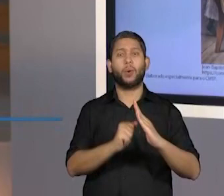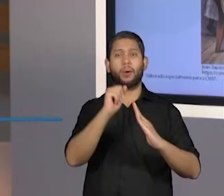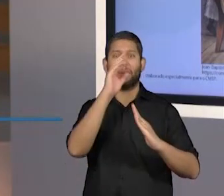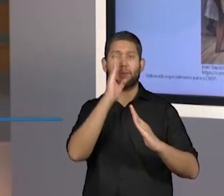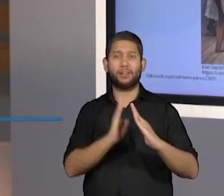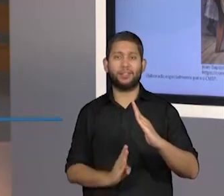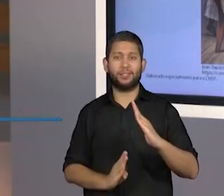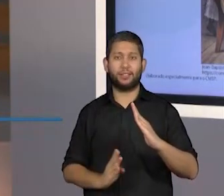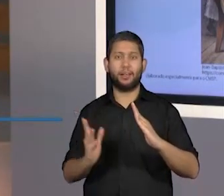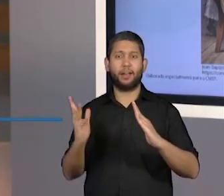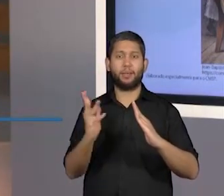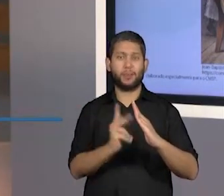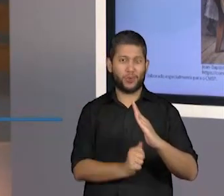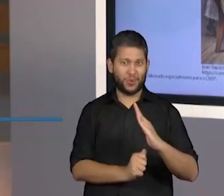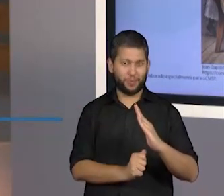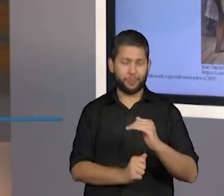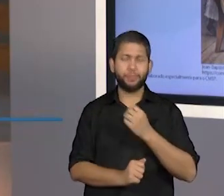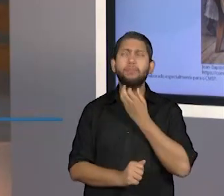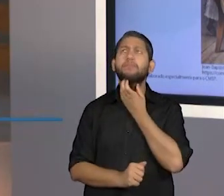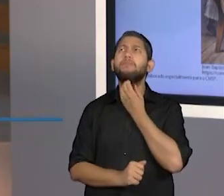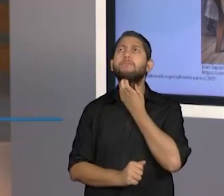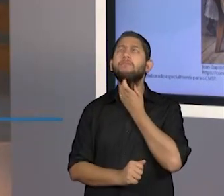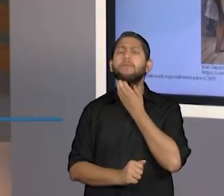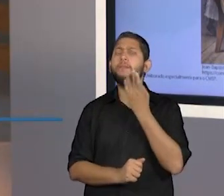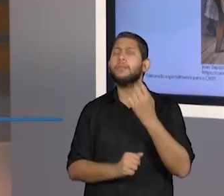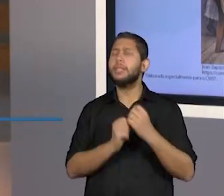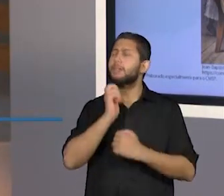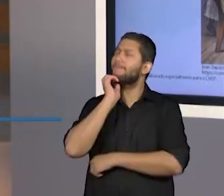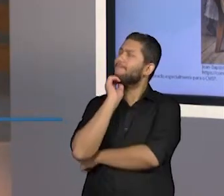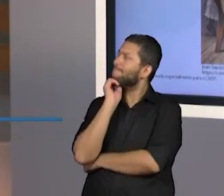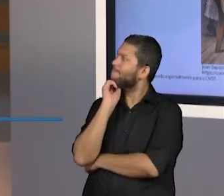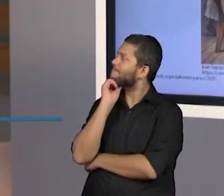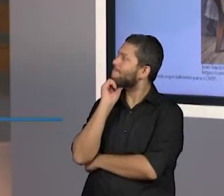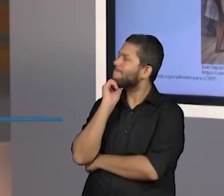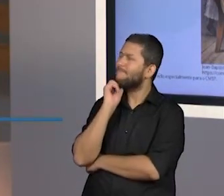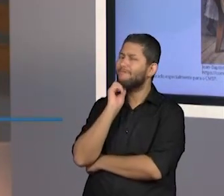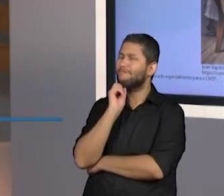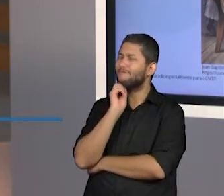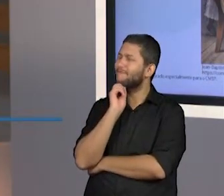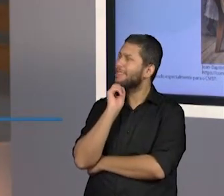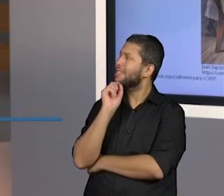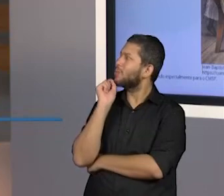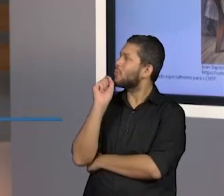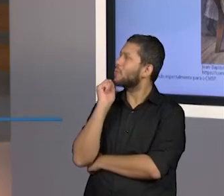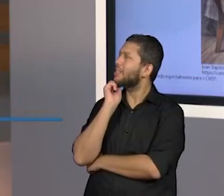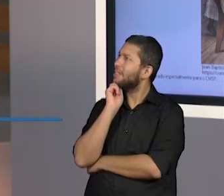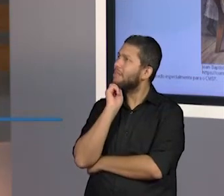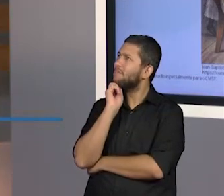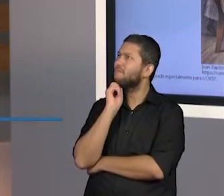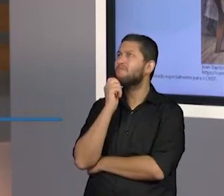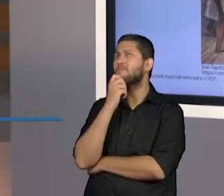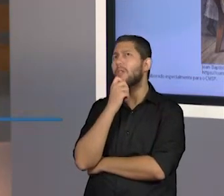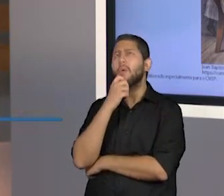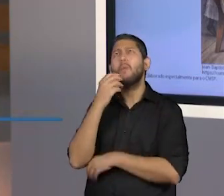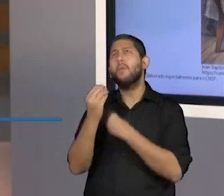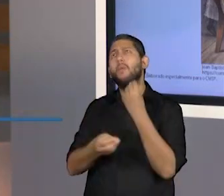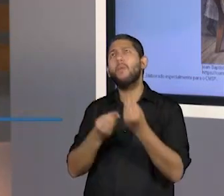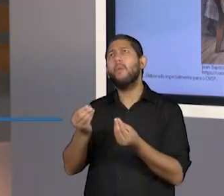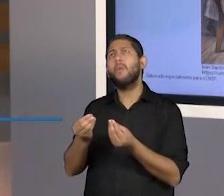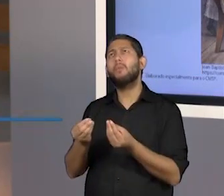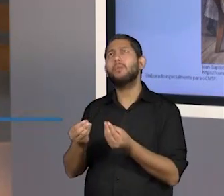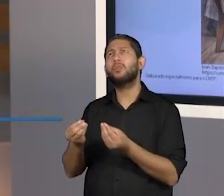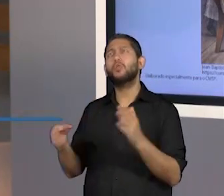que você já ouviu falar em alguma coisa. Pense um pouco a respeito disso. Como que os imigrantes africanos vieram para o Brasil?